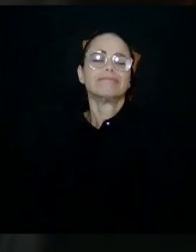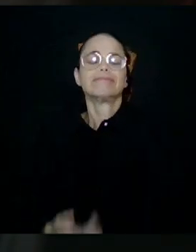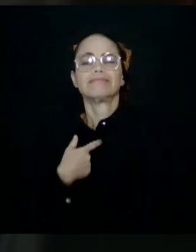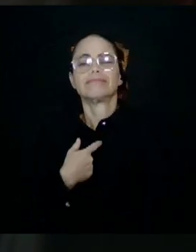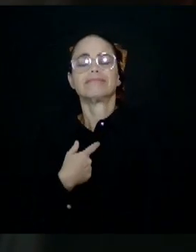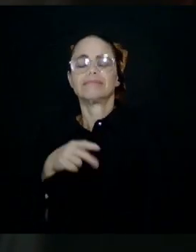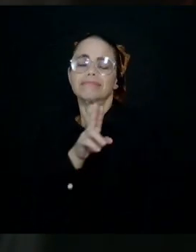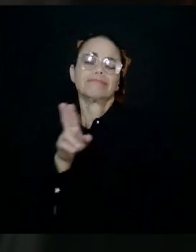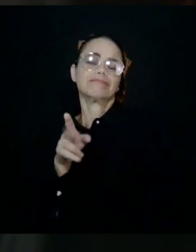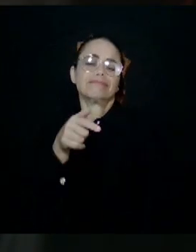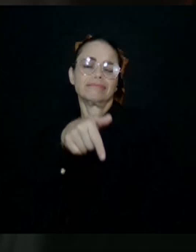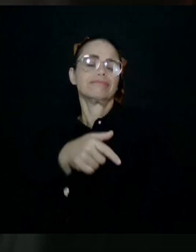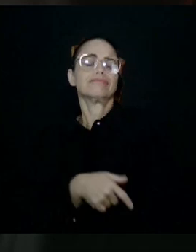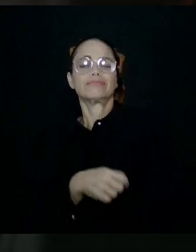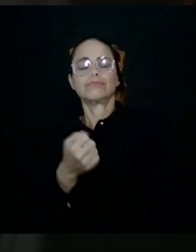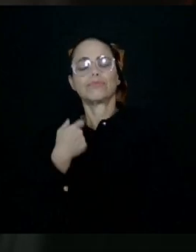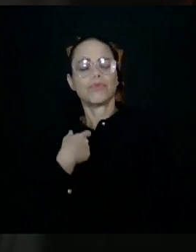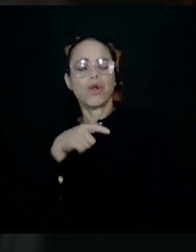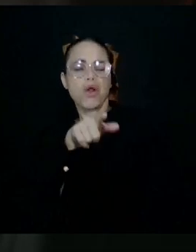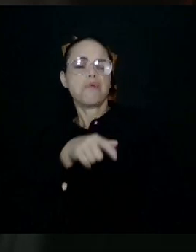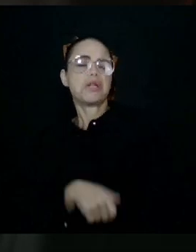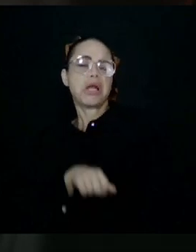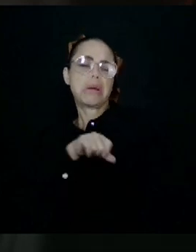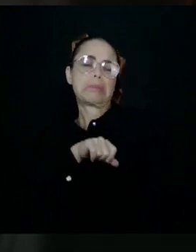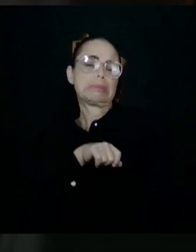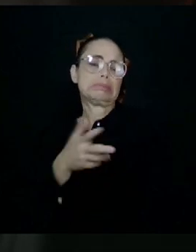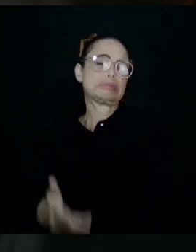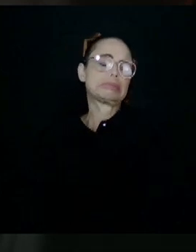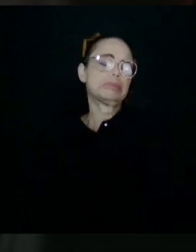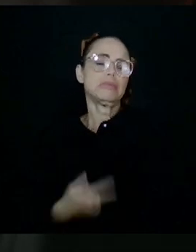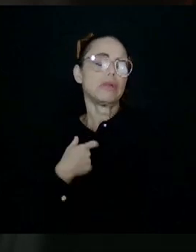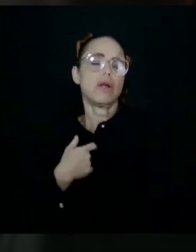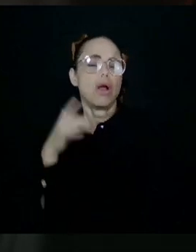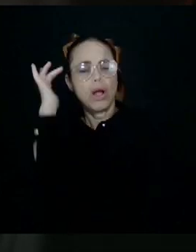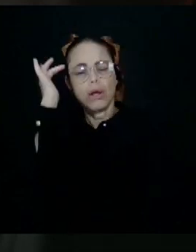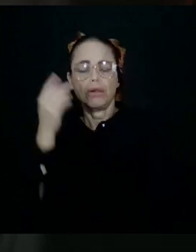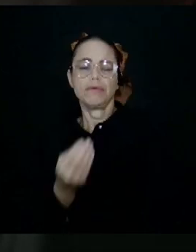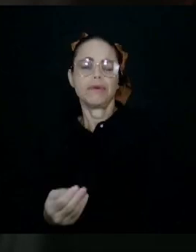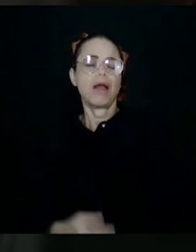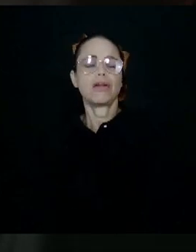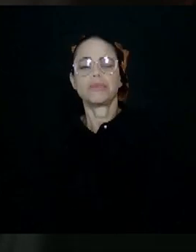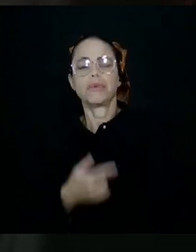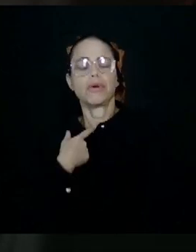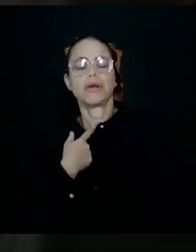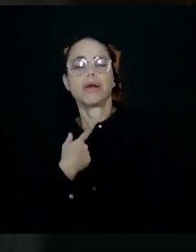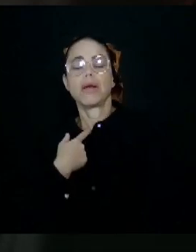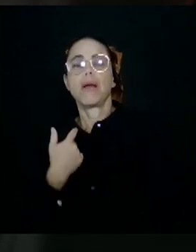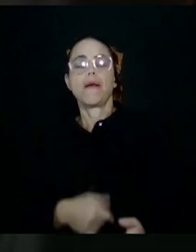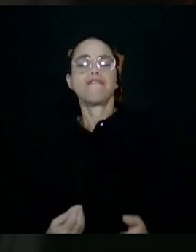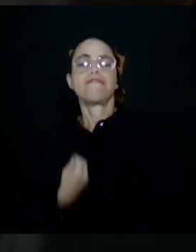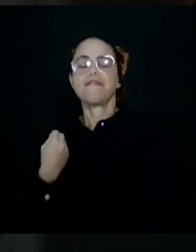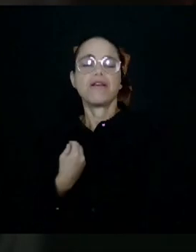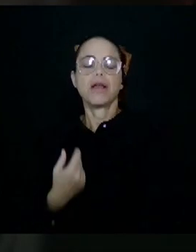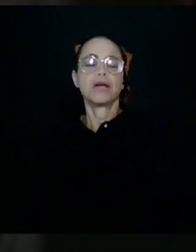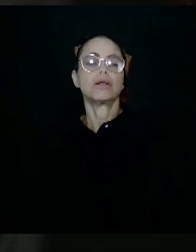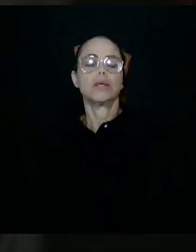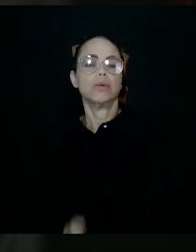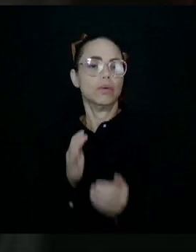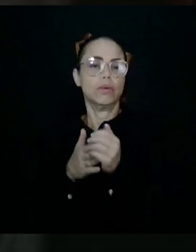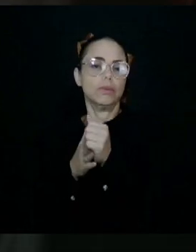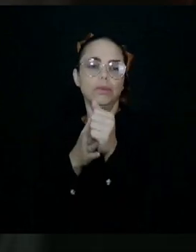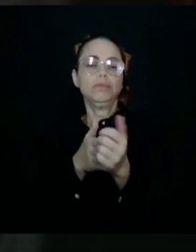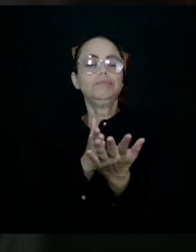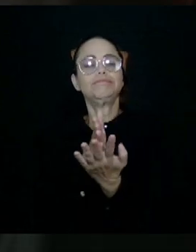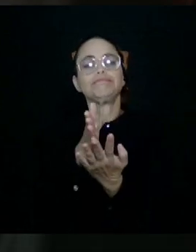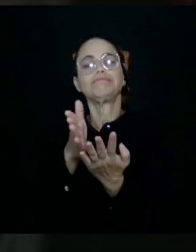testa da mulher e acha que ela deve conviver com isso, né? Então a gente precisa de direcionamento. E para nos guiar nessa conversa